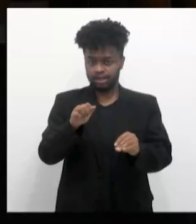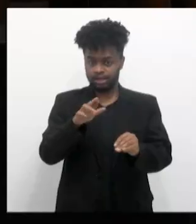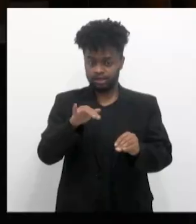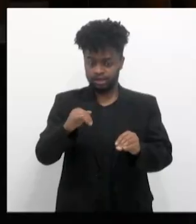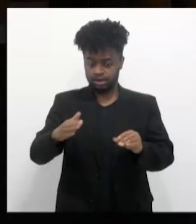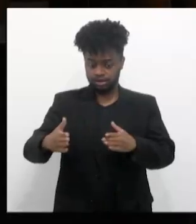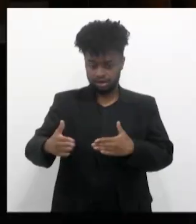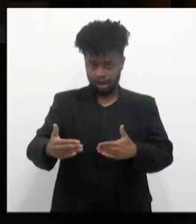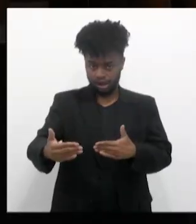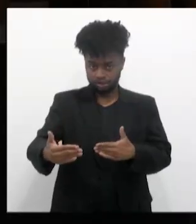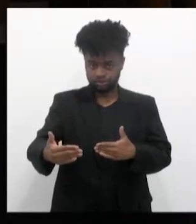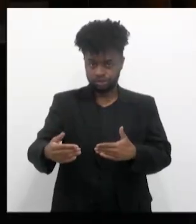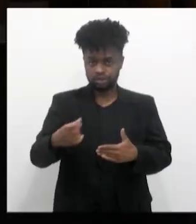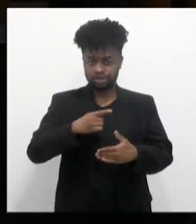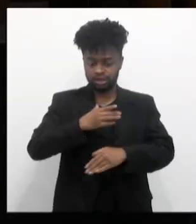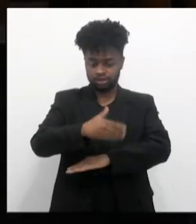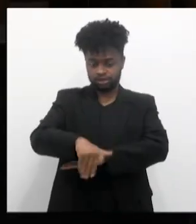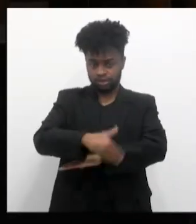na rua.